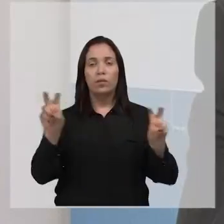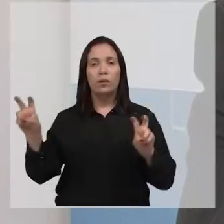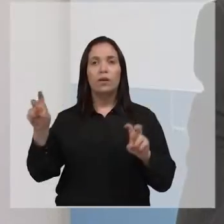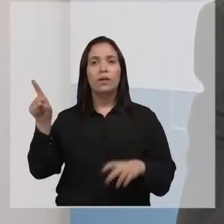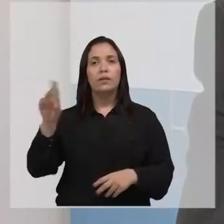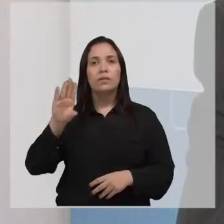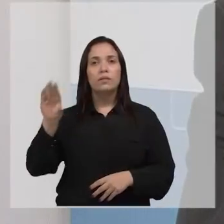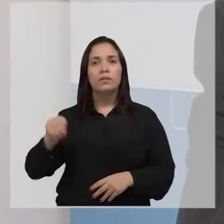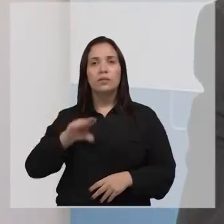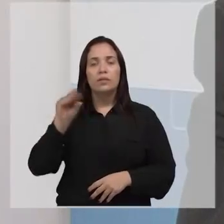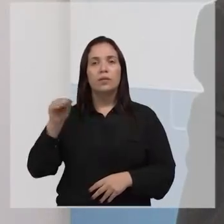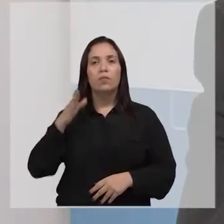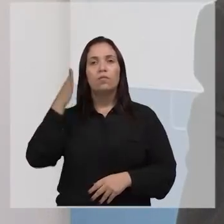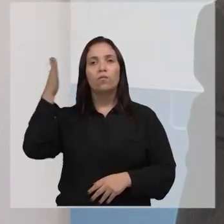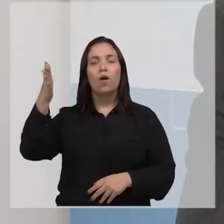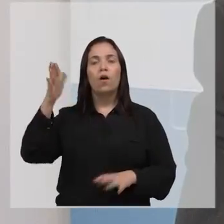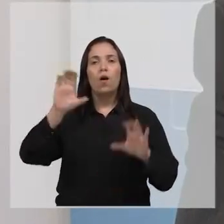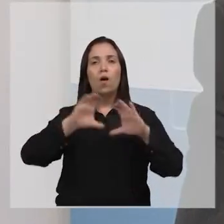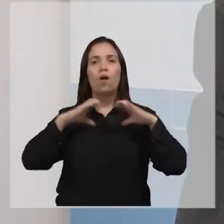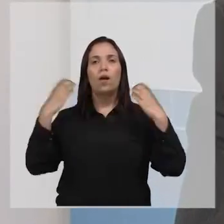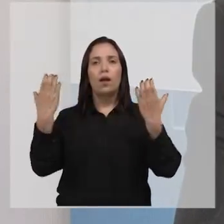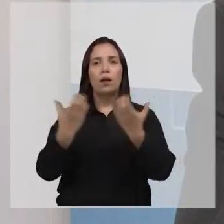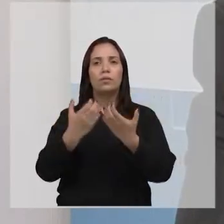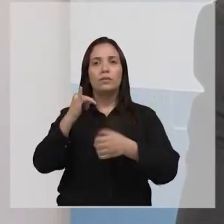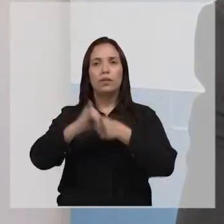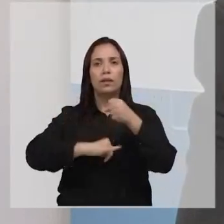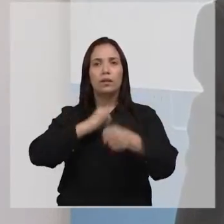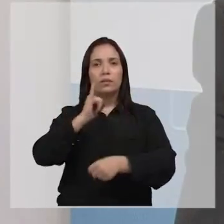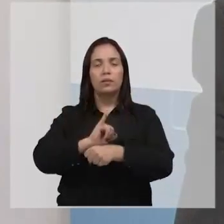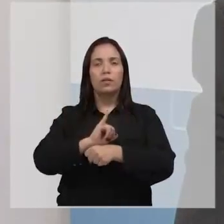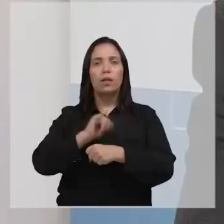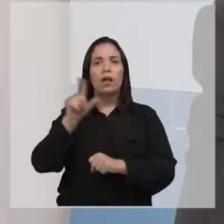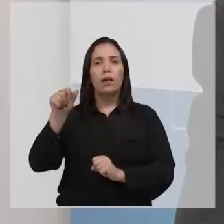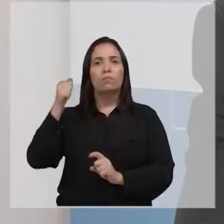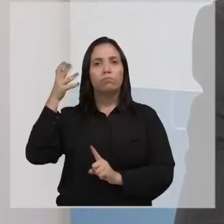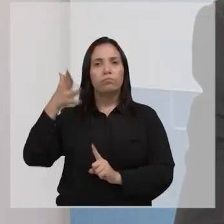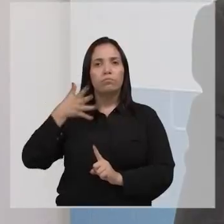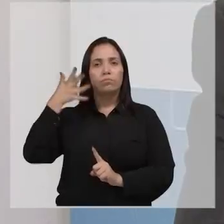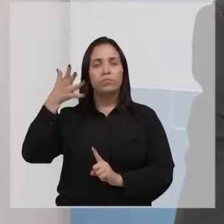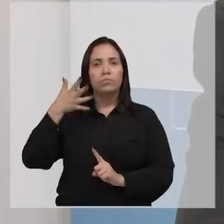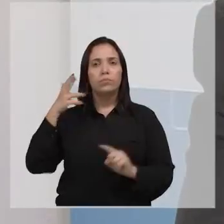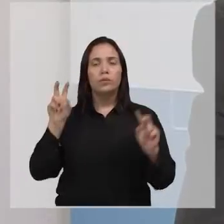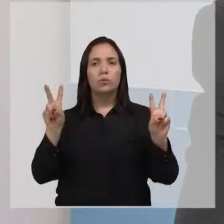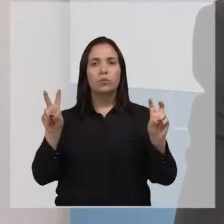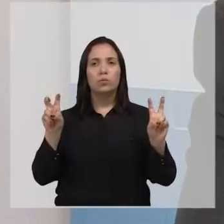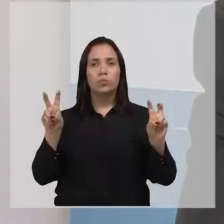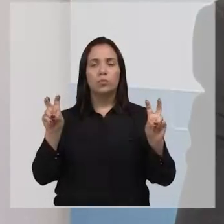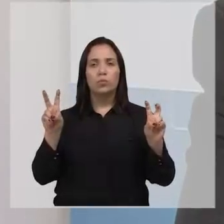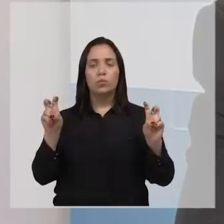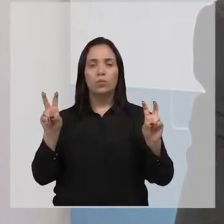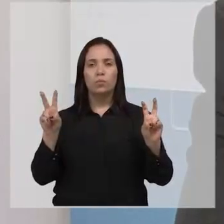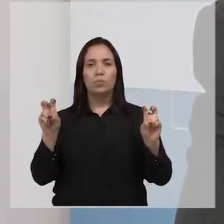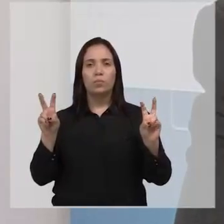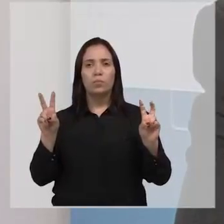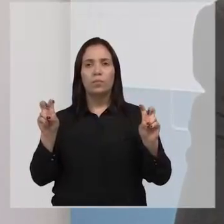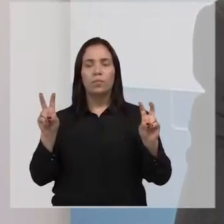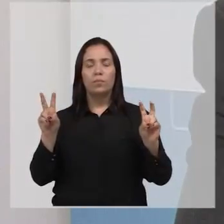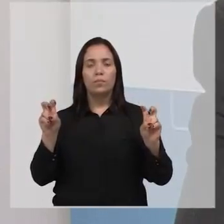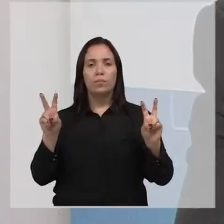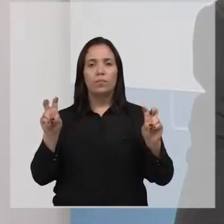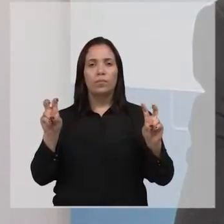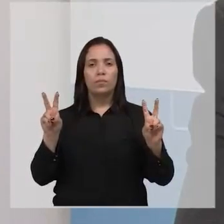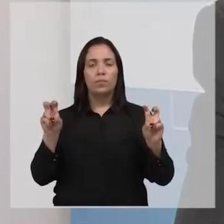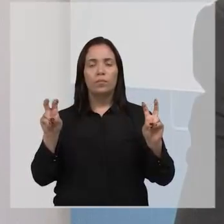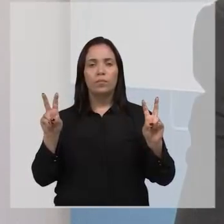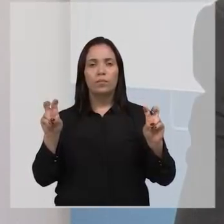deu no Congresso Internacional, ele fez um paralelo na manipulação Dos